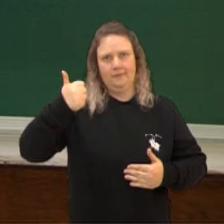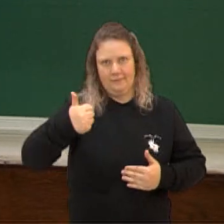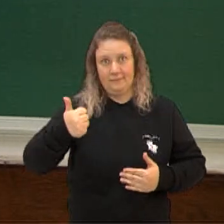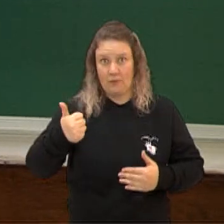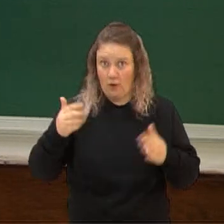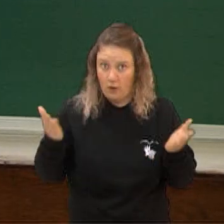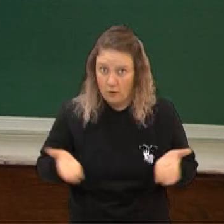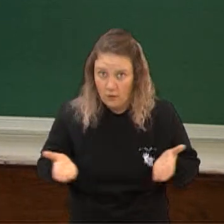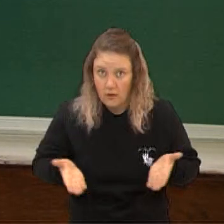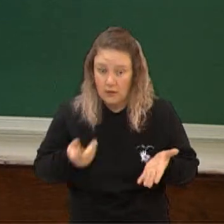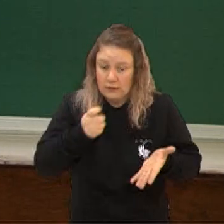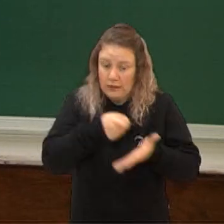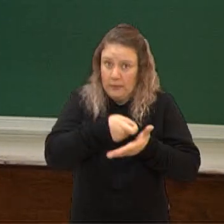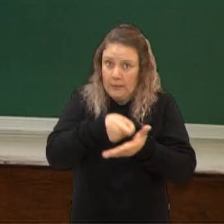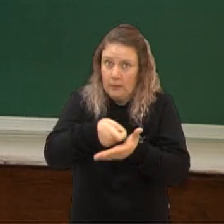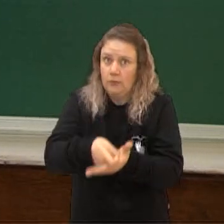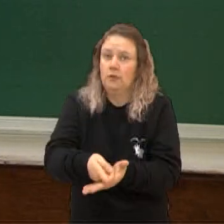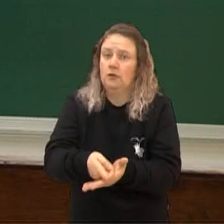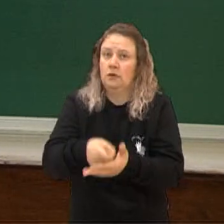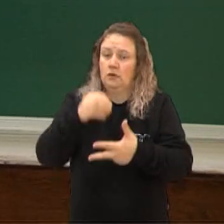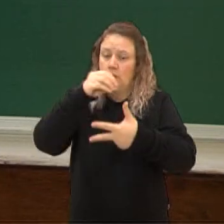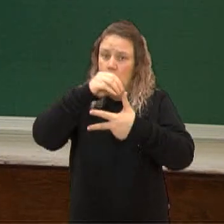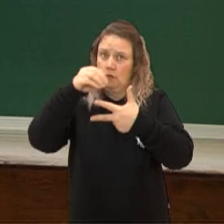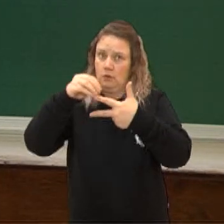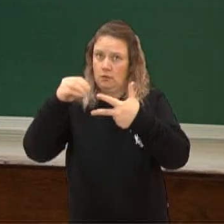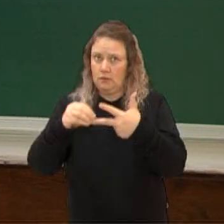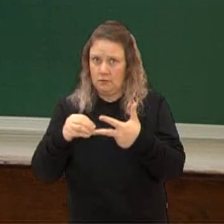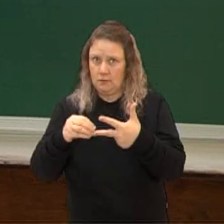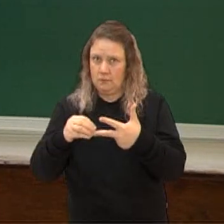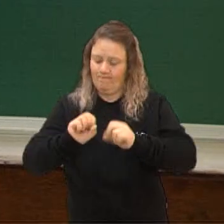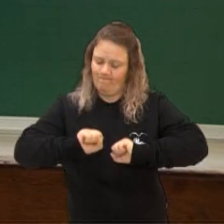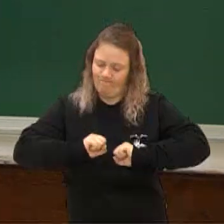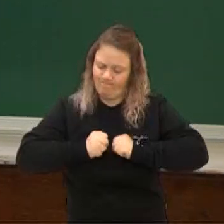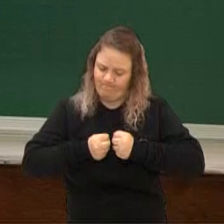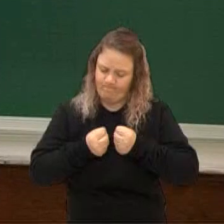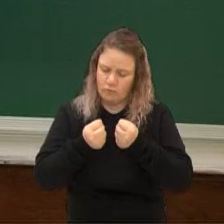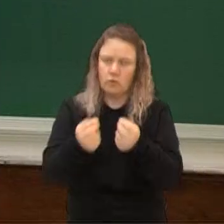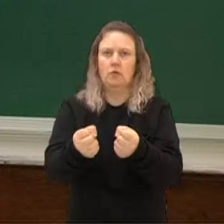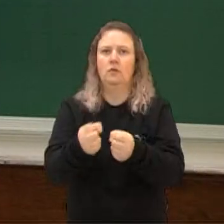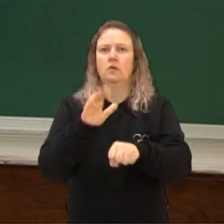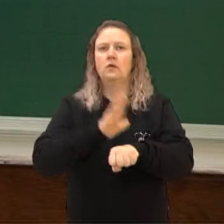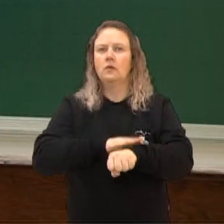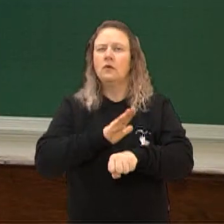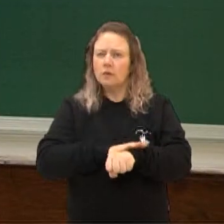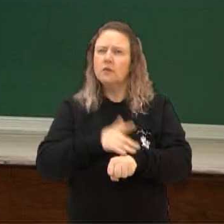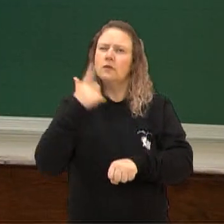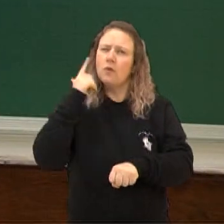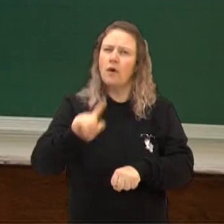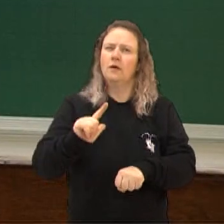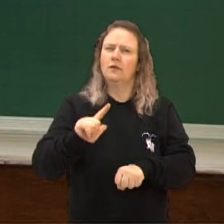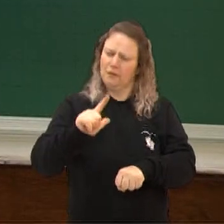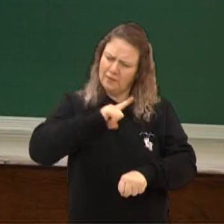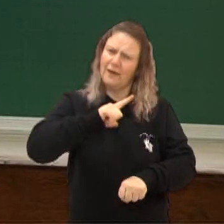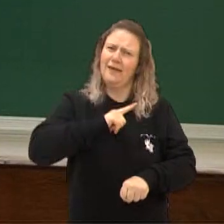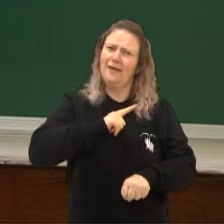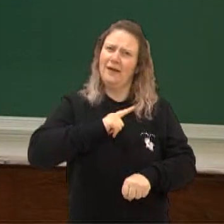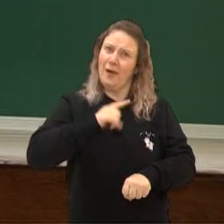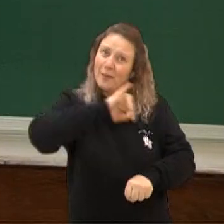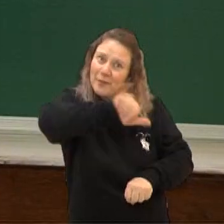olha, ela é bastante cobrada no Enem. Debruce sobre isso, temos tempo. Vamos aproveitar esse tempo até o